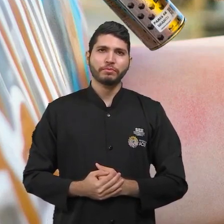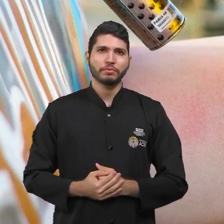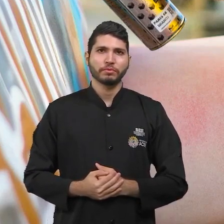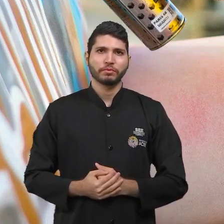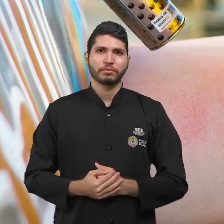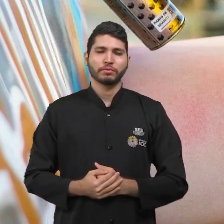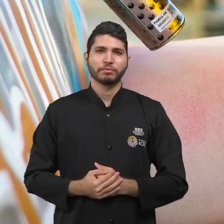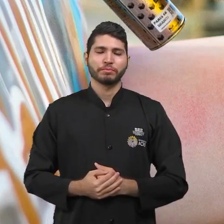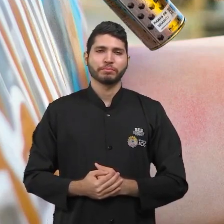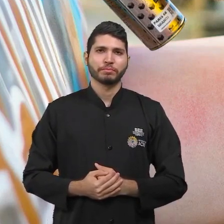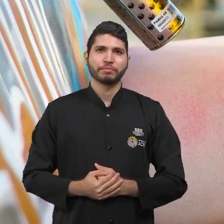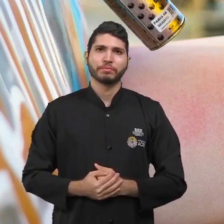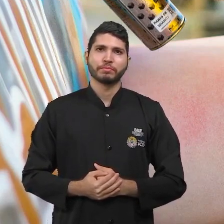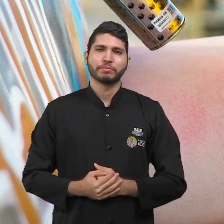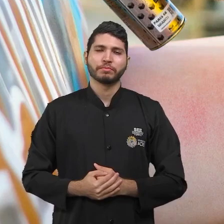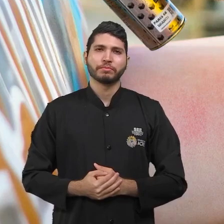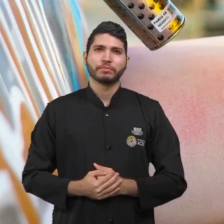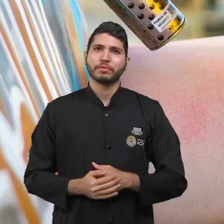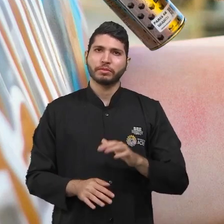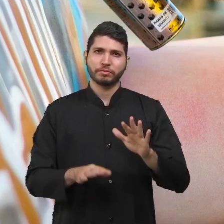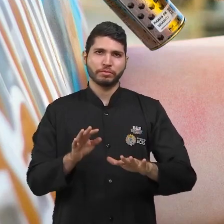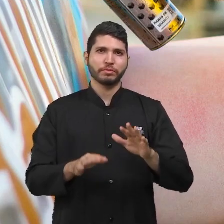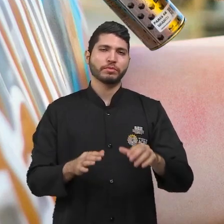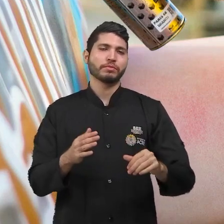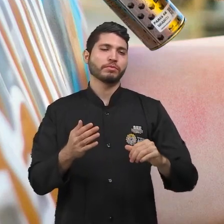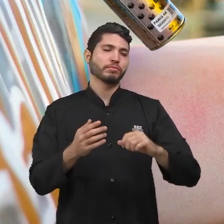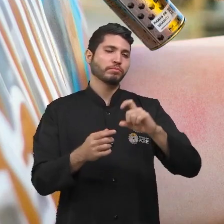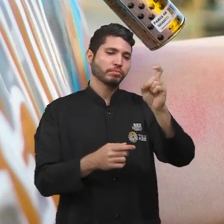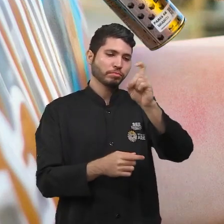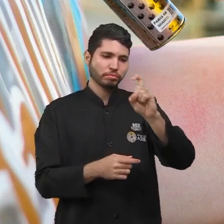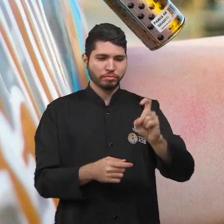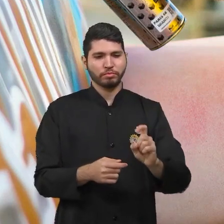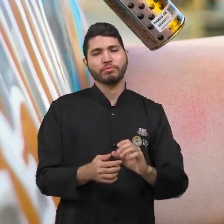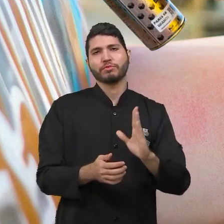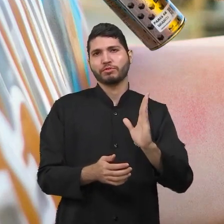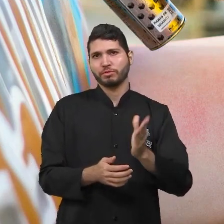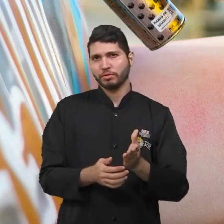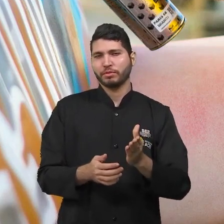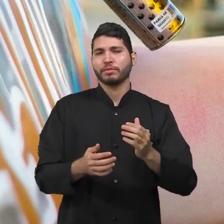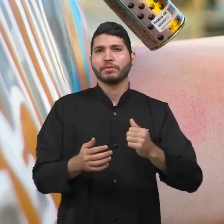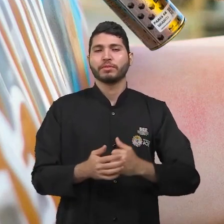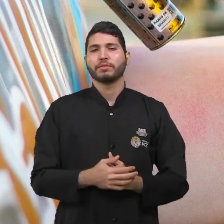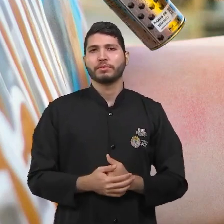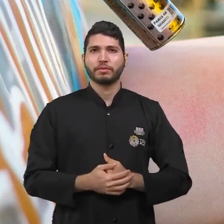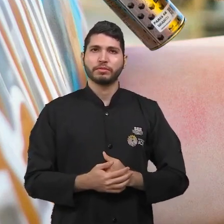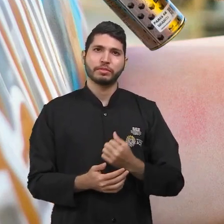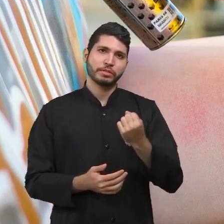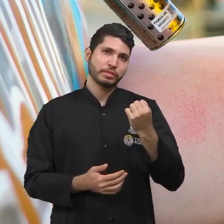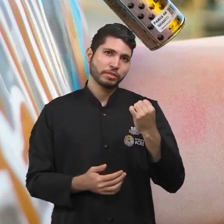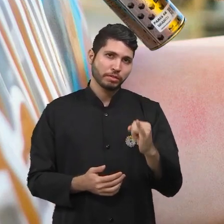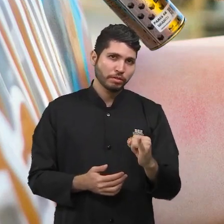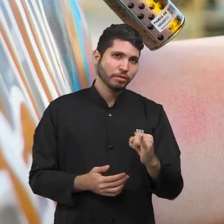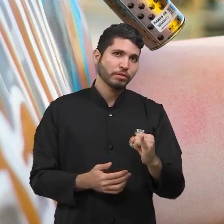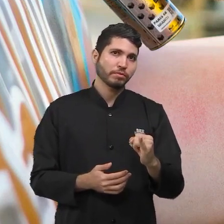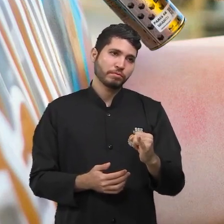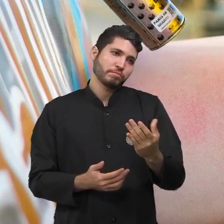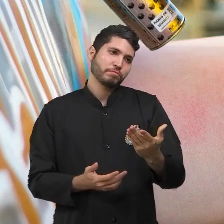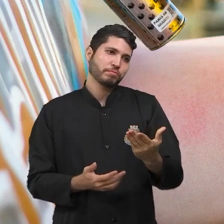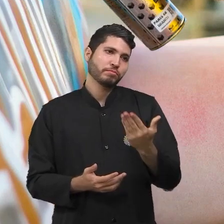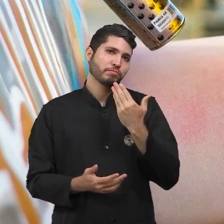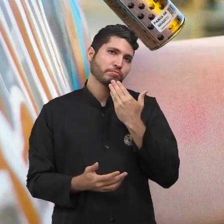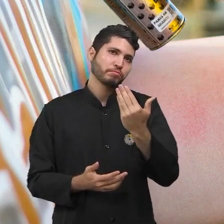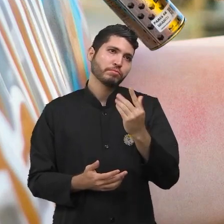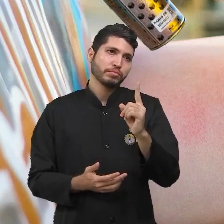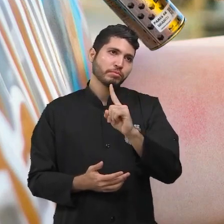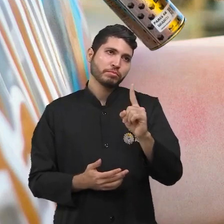vezes antes tinha lá uma pintura que alguém fez no passado. E aí, se você não pede a autorização, você se